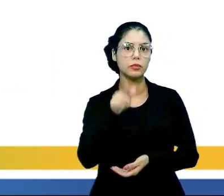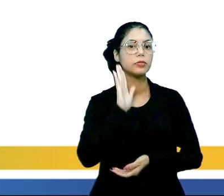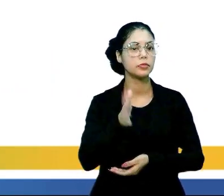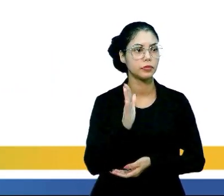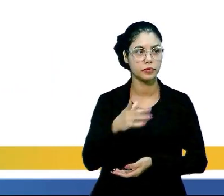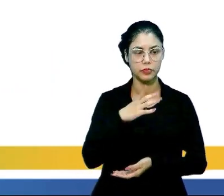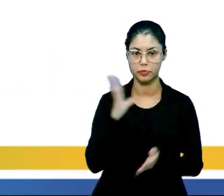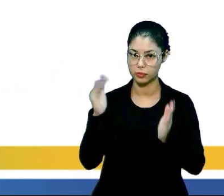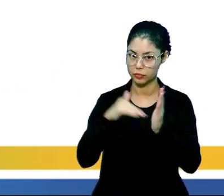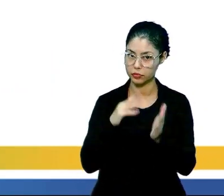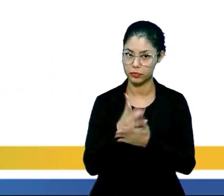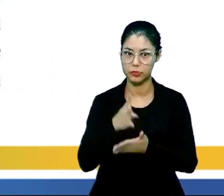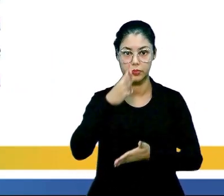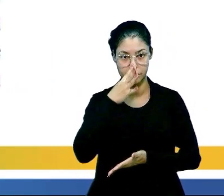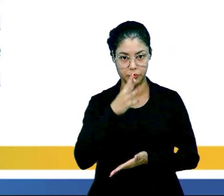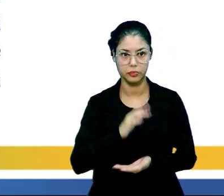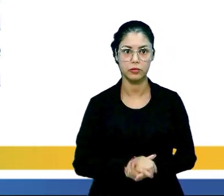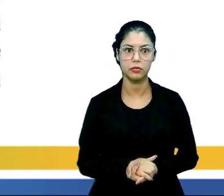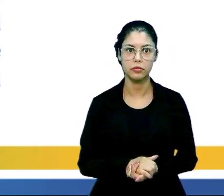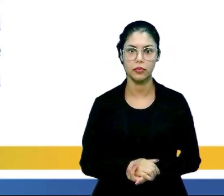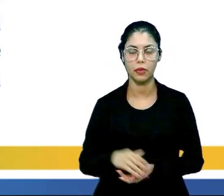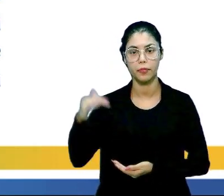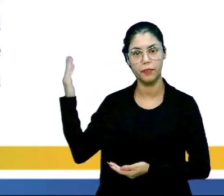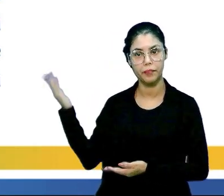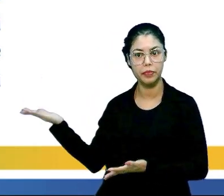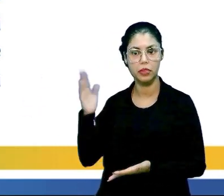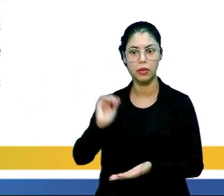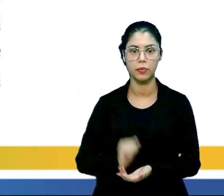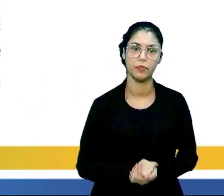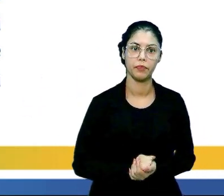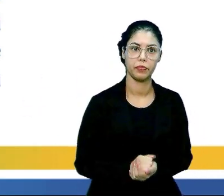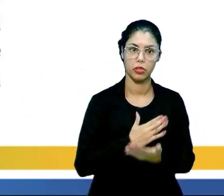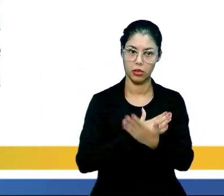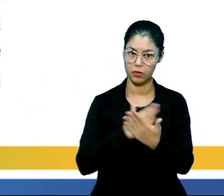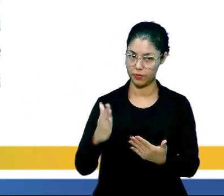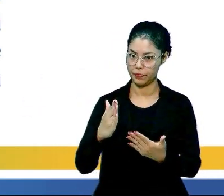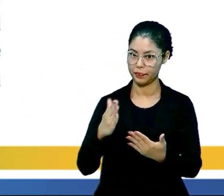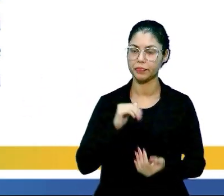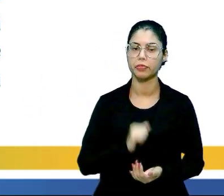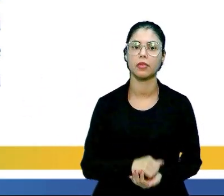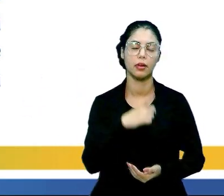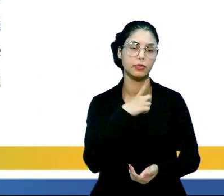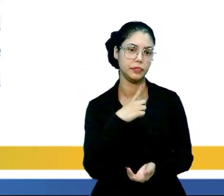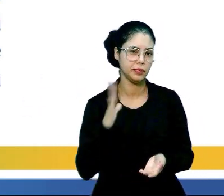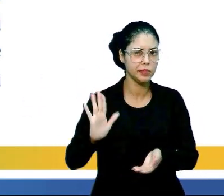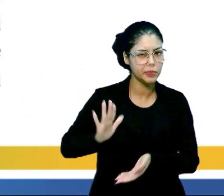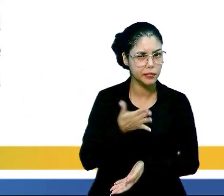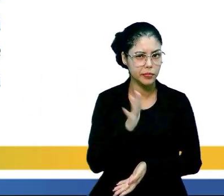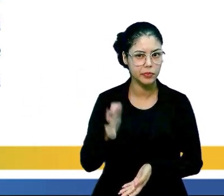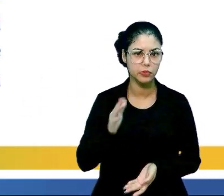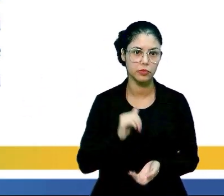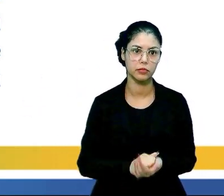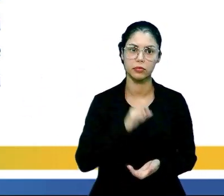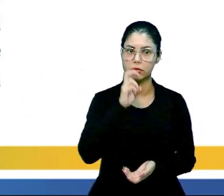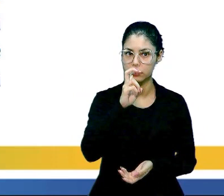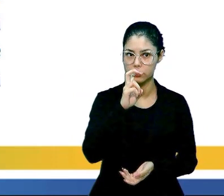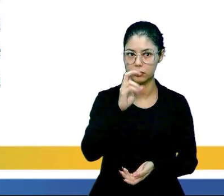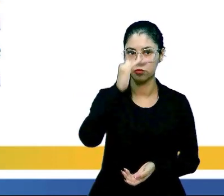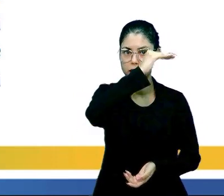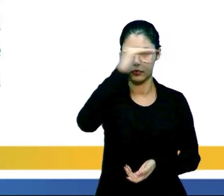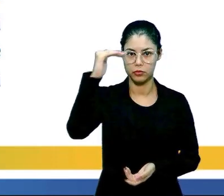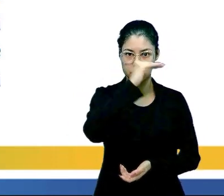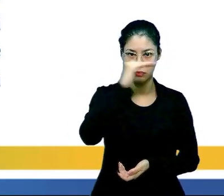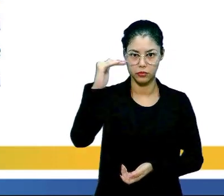já tenham até assistido este filme. E aí nós temos aqui, ó, no início, nós temos aproximadamente de 5